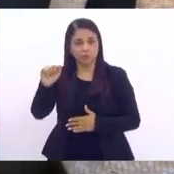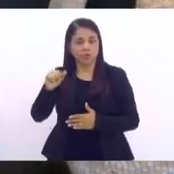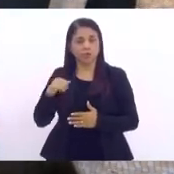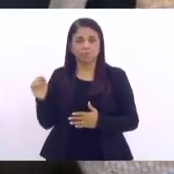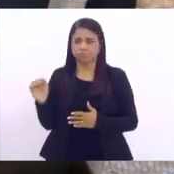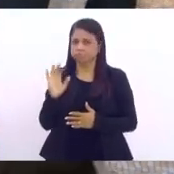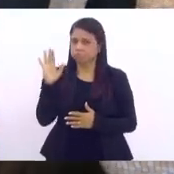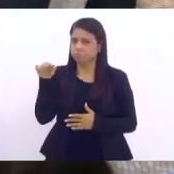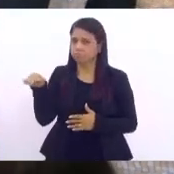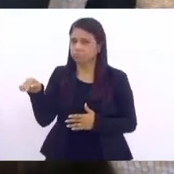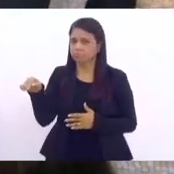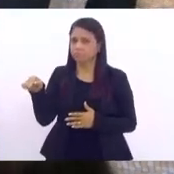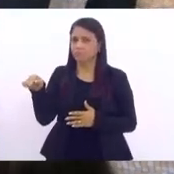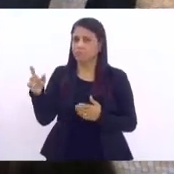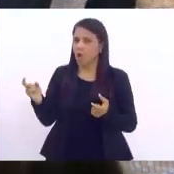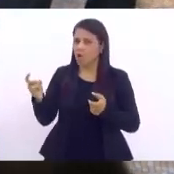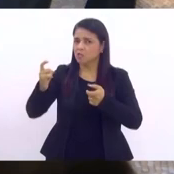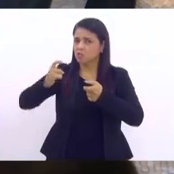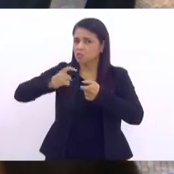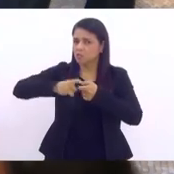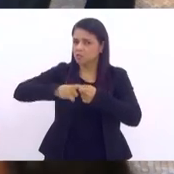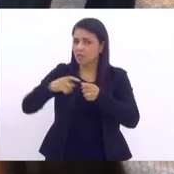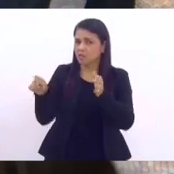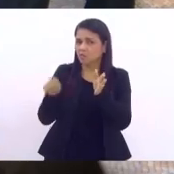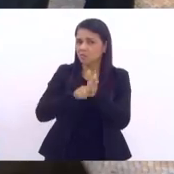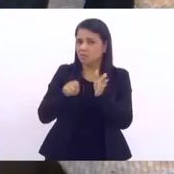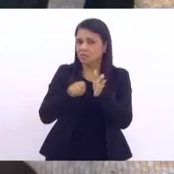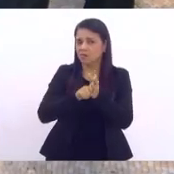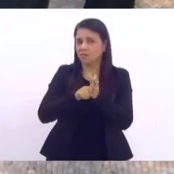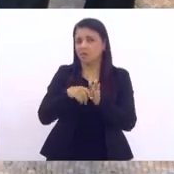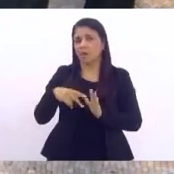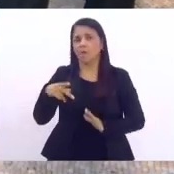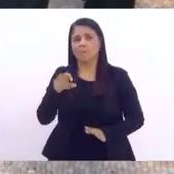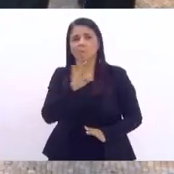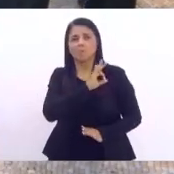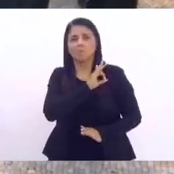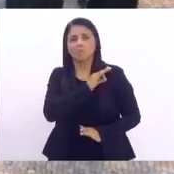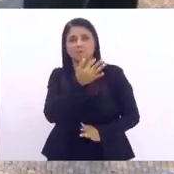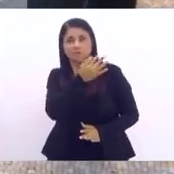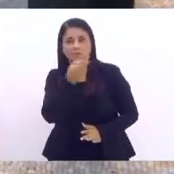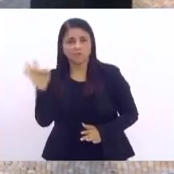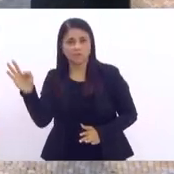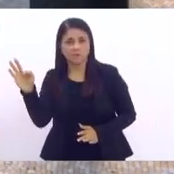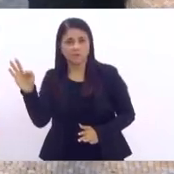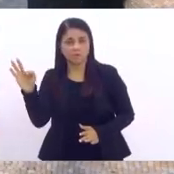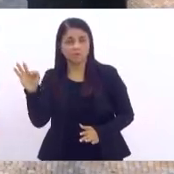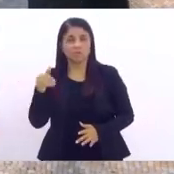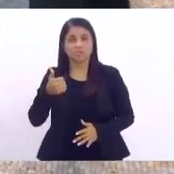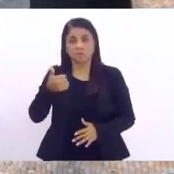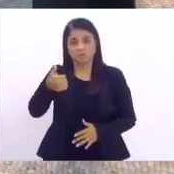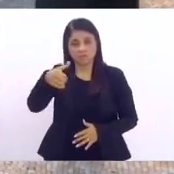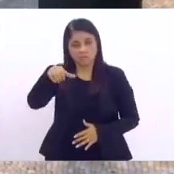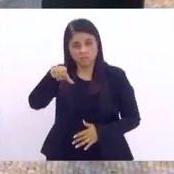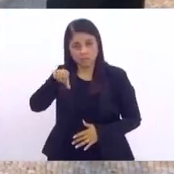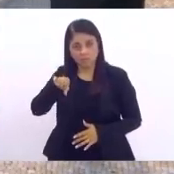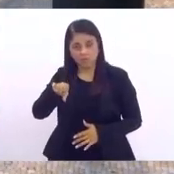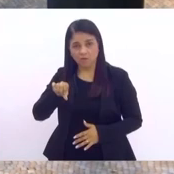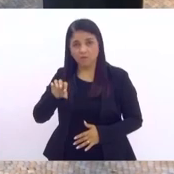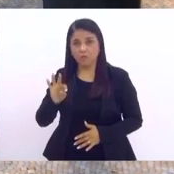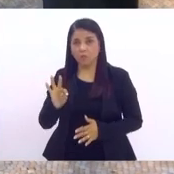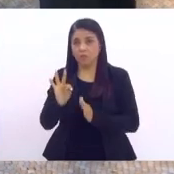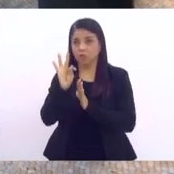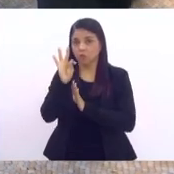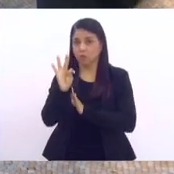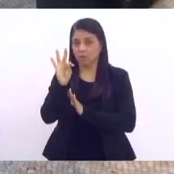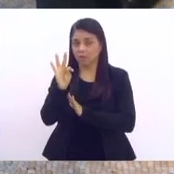a tráfico pela Polícia Federal de 19 toneladas de cocaína. Bom, as drogas não estão sempre